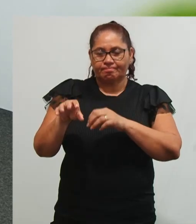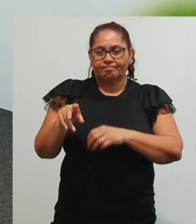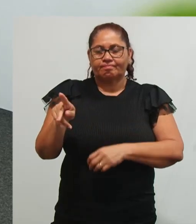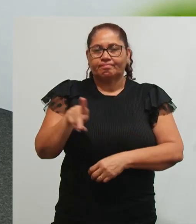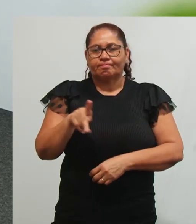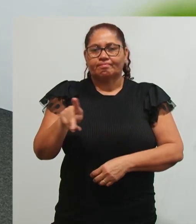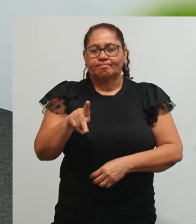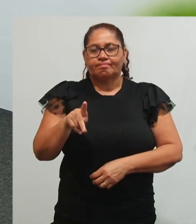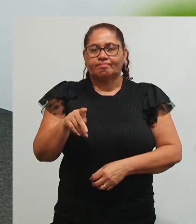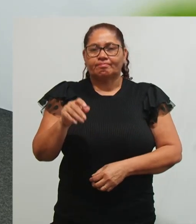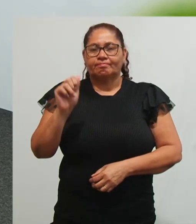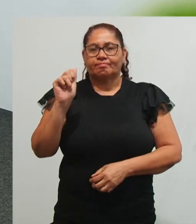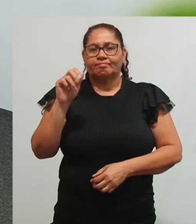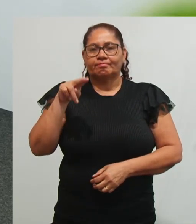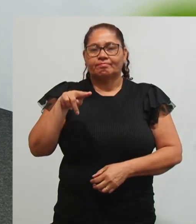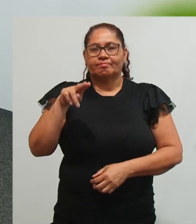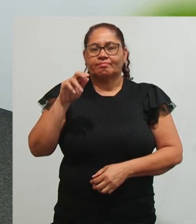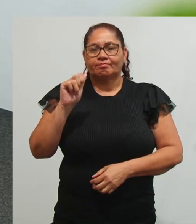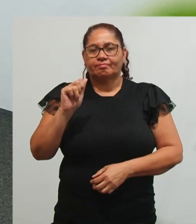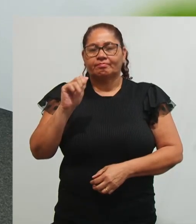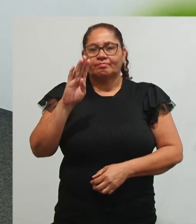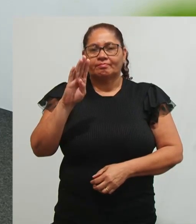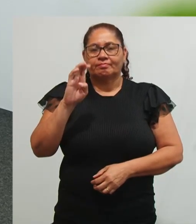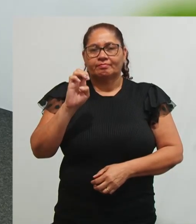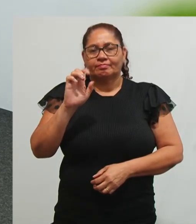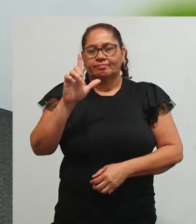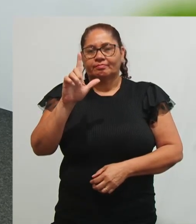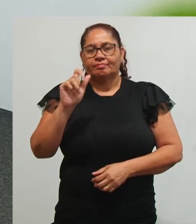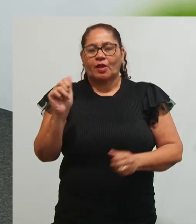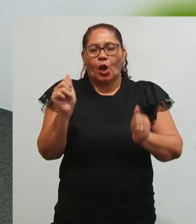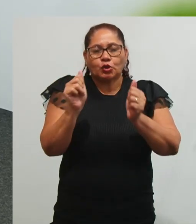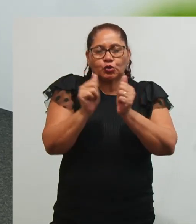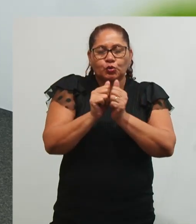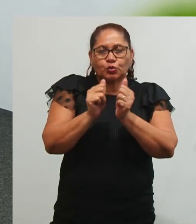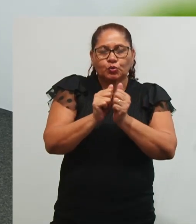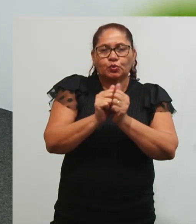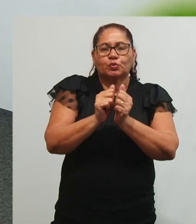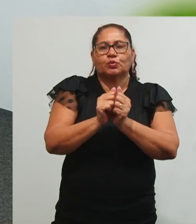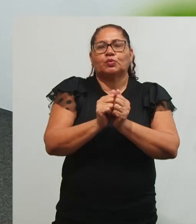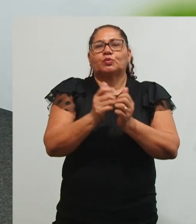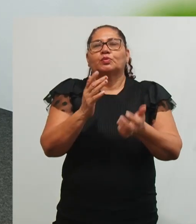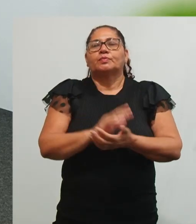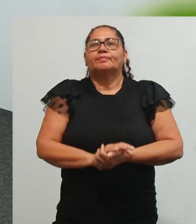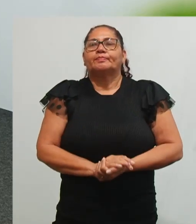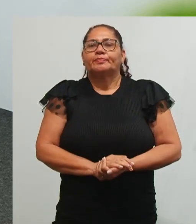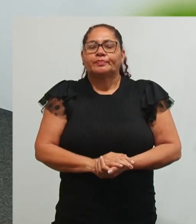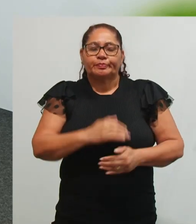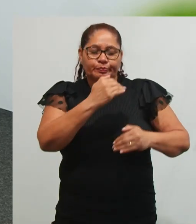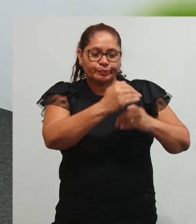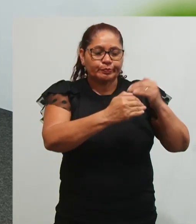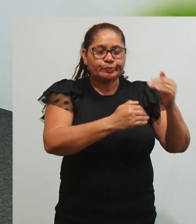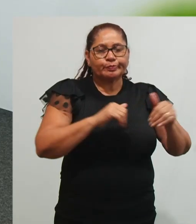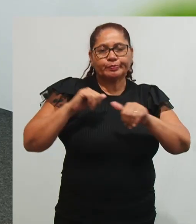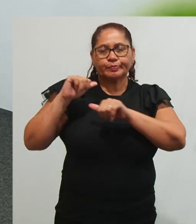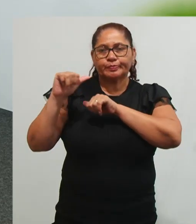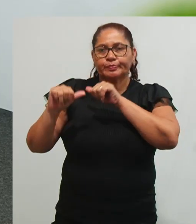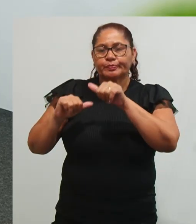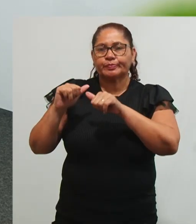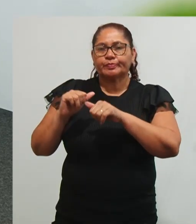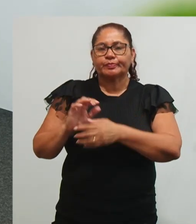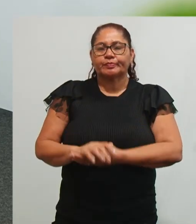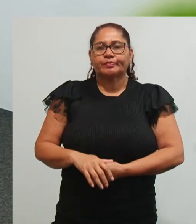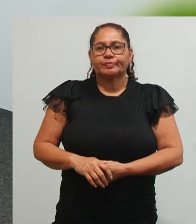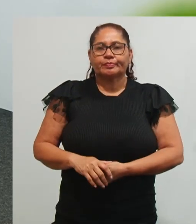a professora Anabela Barbosa e juntinhos estamos na jornada de processos avaliativos. Passarei a